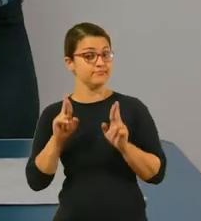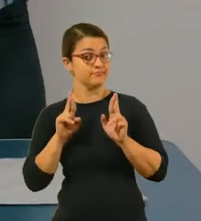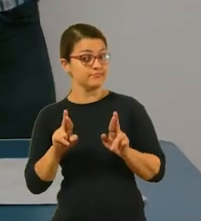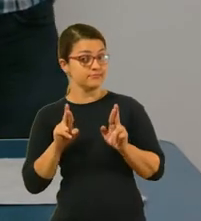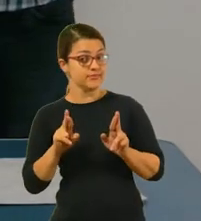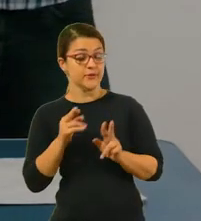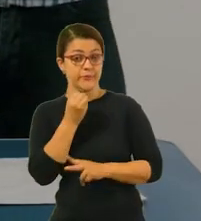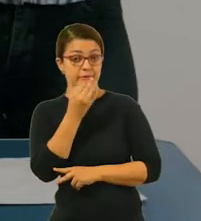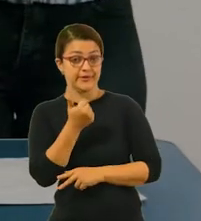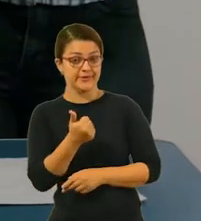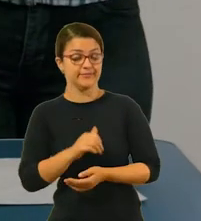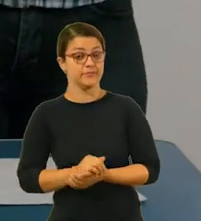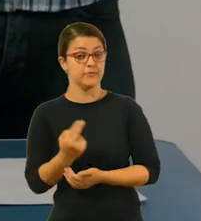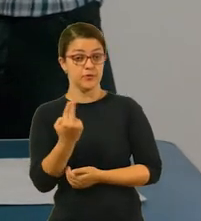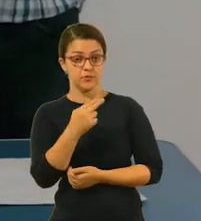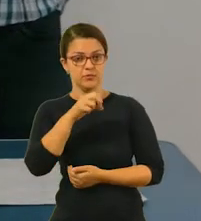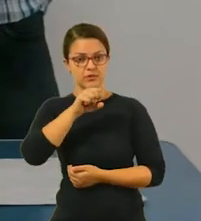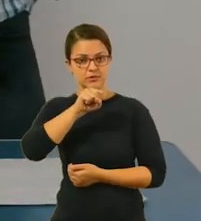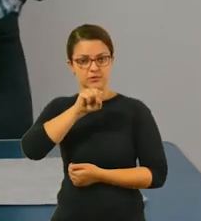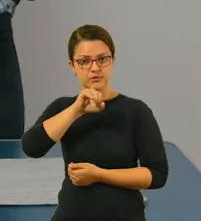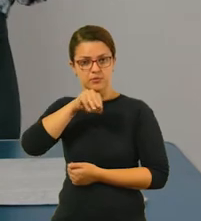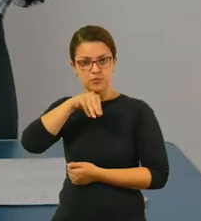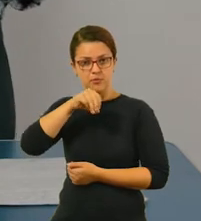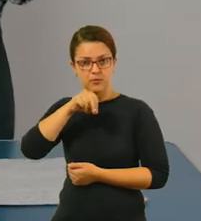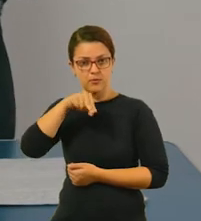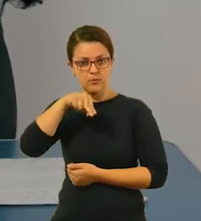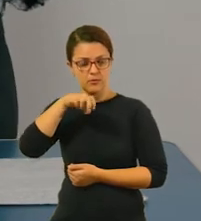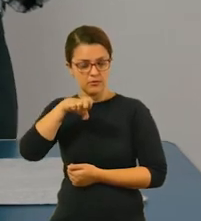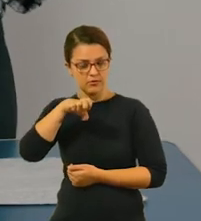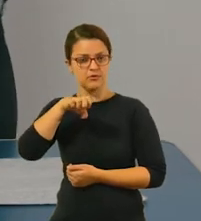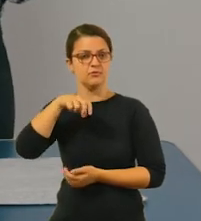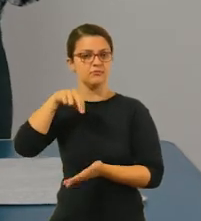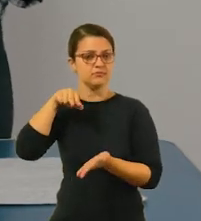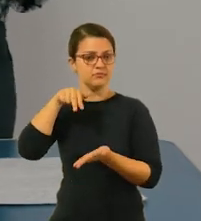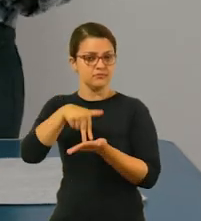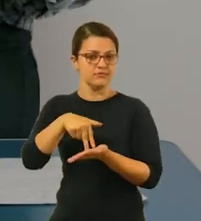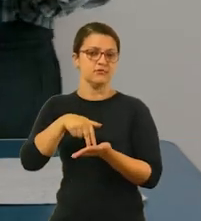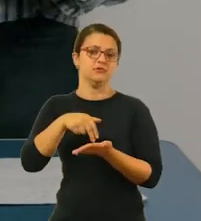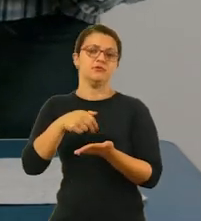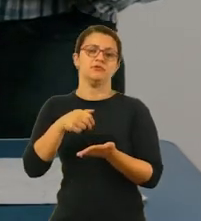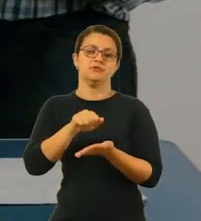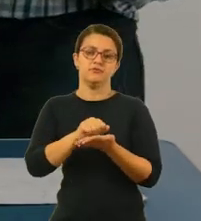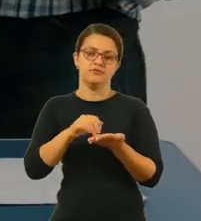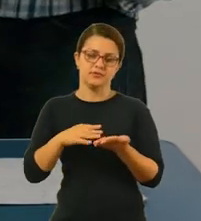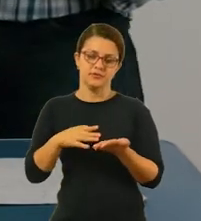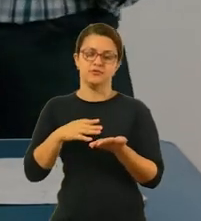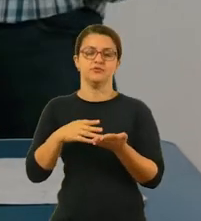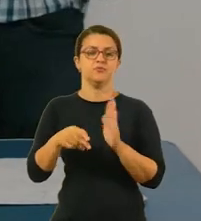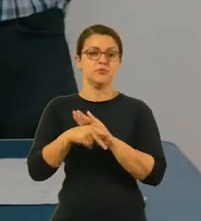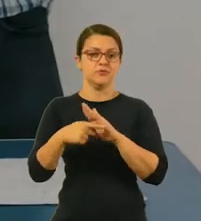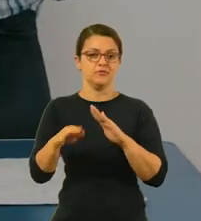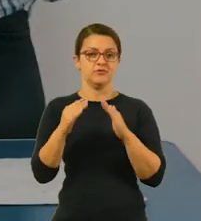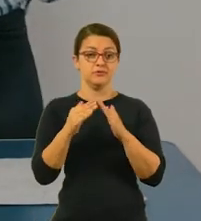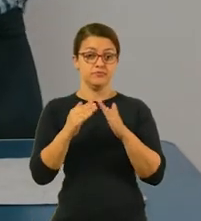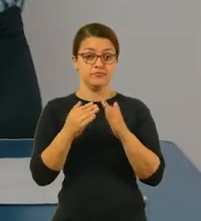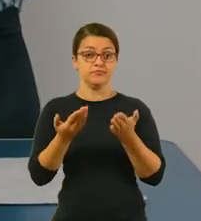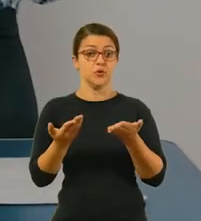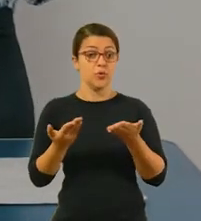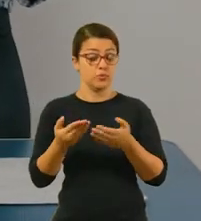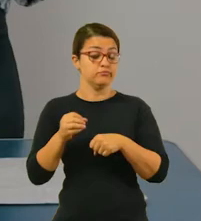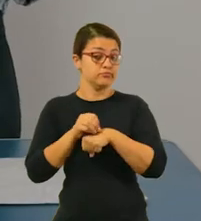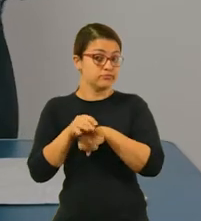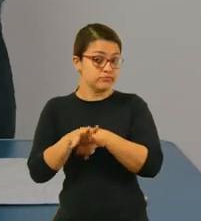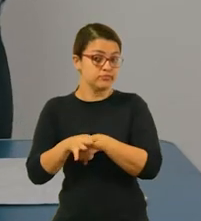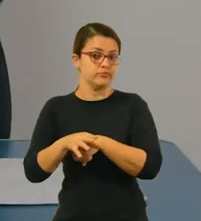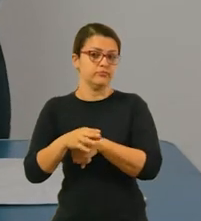Olá, espero que esteja tudo bem com vocês. Eu sou a professora Simone e estou aqui para mais uma aula do Lição de Casa. Vou falar com vocês sobre as